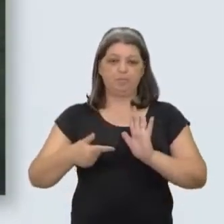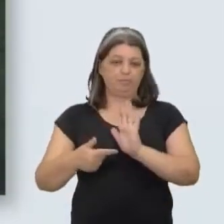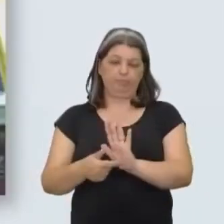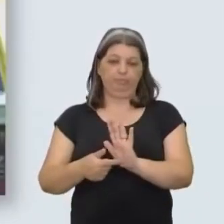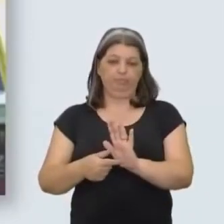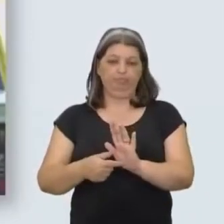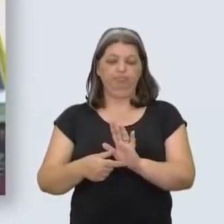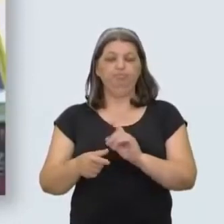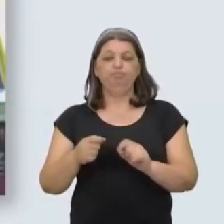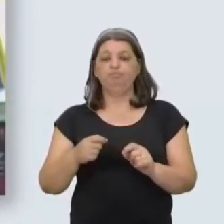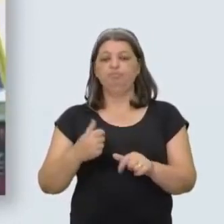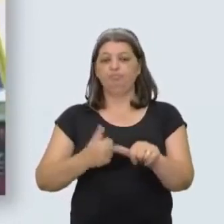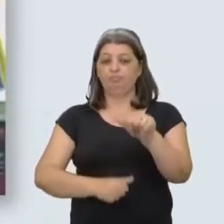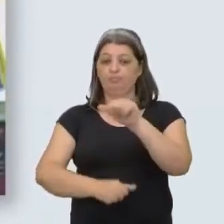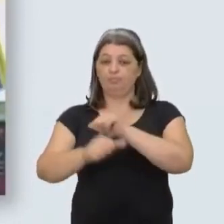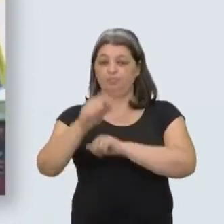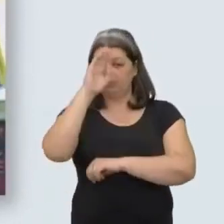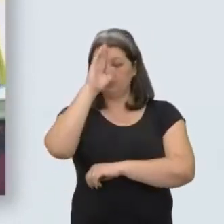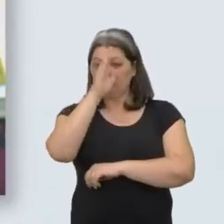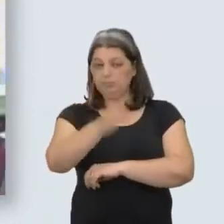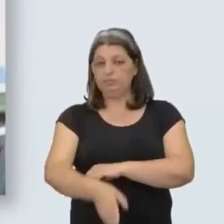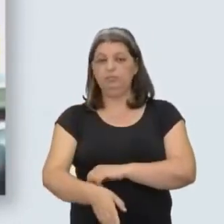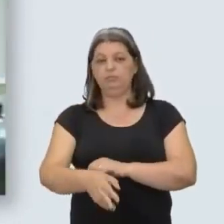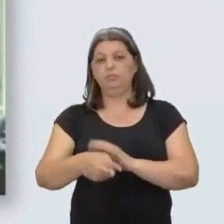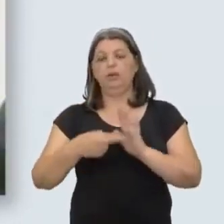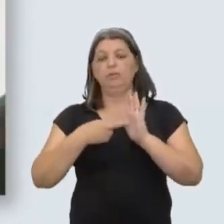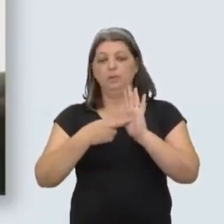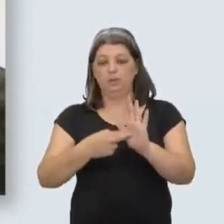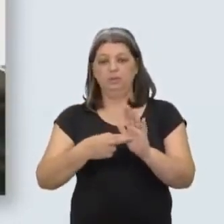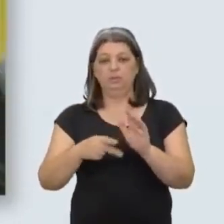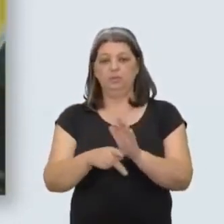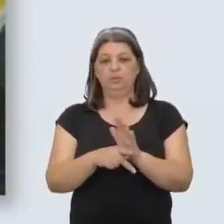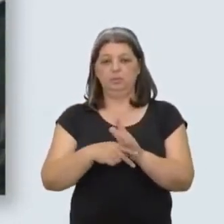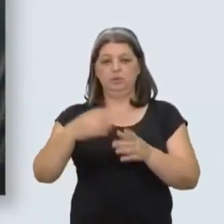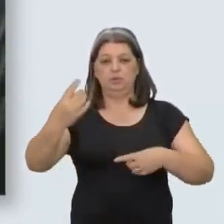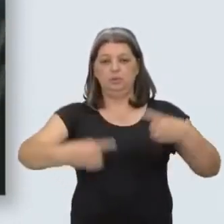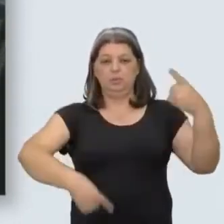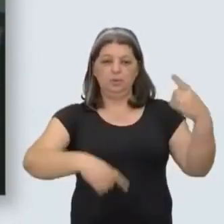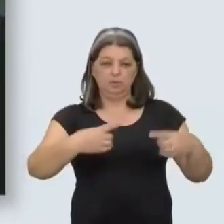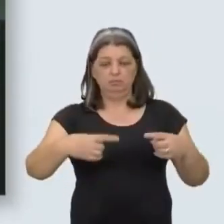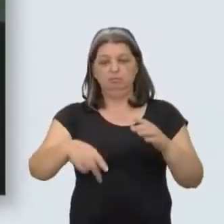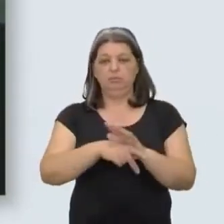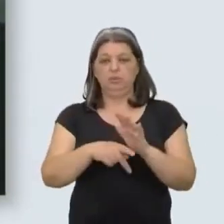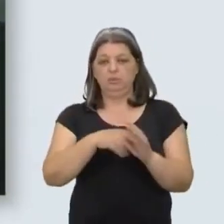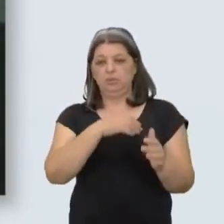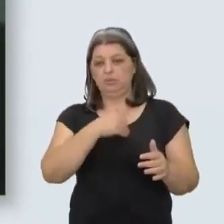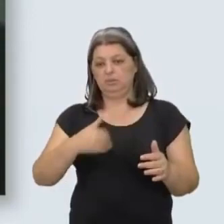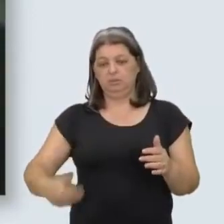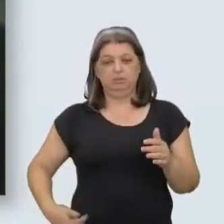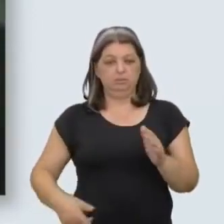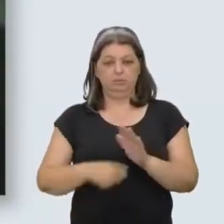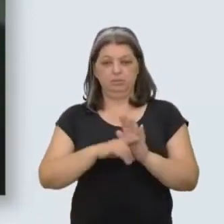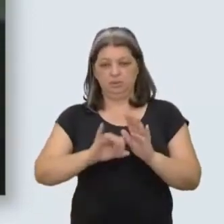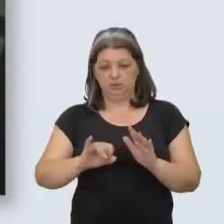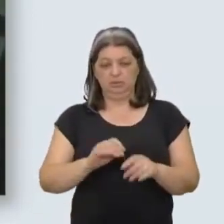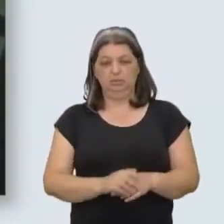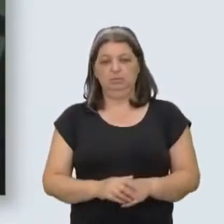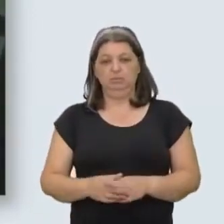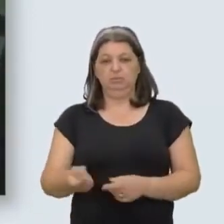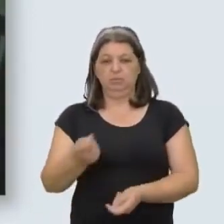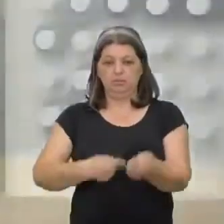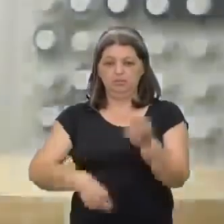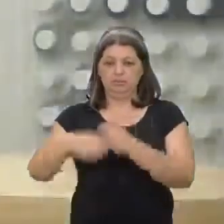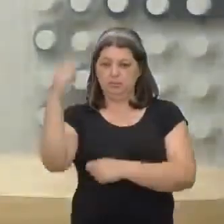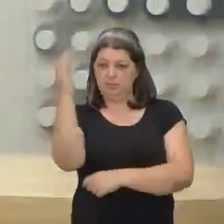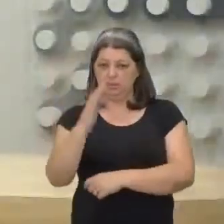regular, tornou-se uma das principais referências para o estabelecimento de políticas públicas no campo da leitura e para o mercado editorial